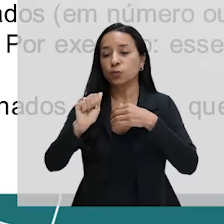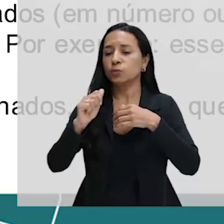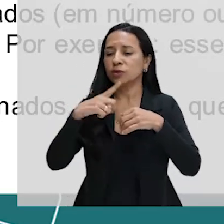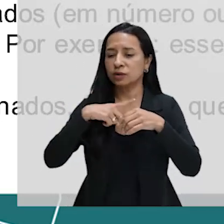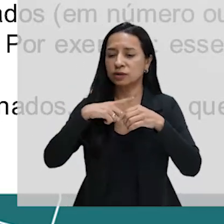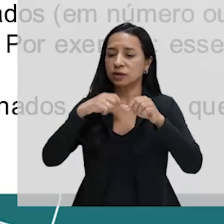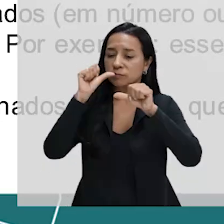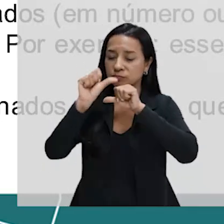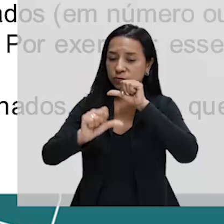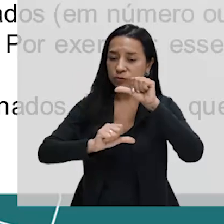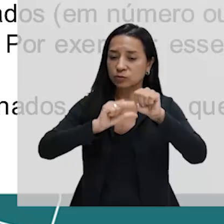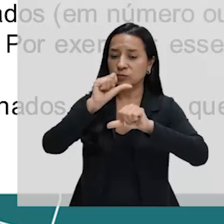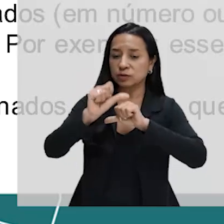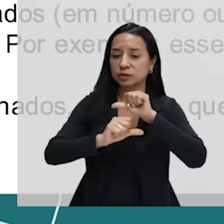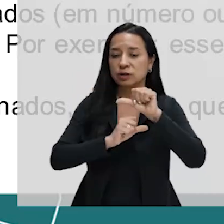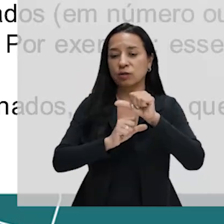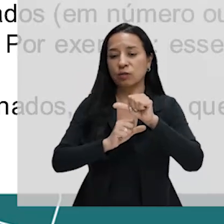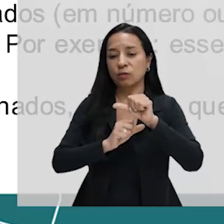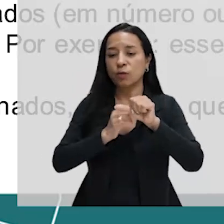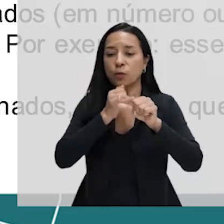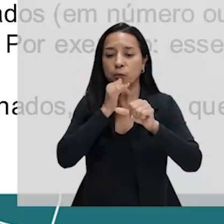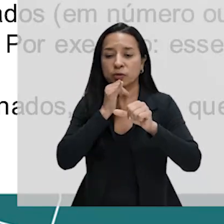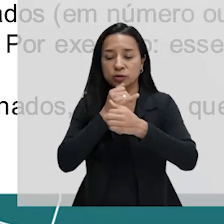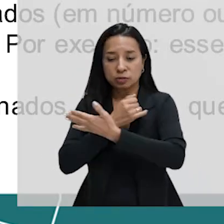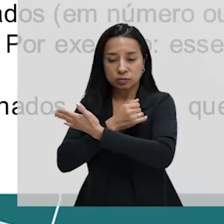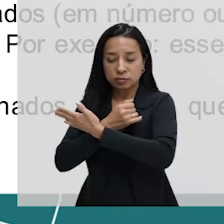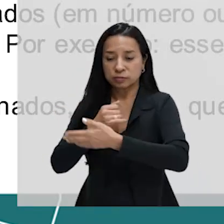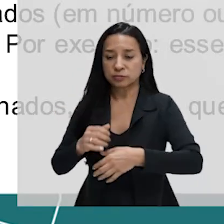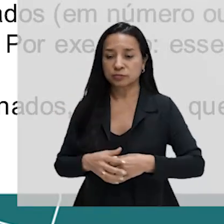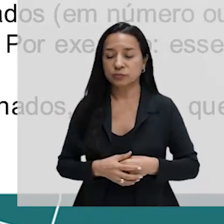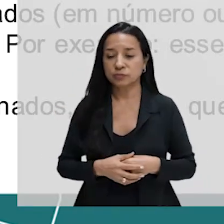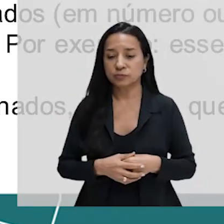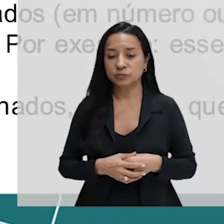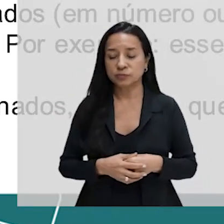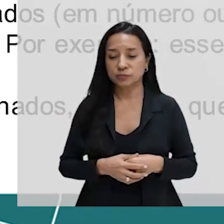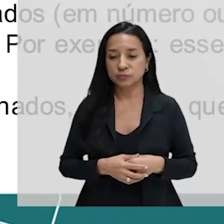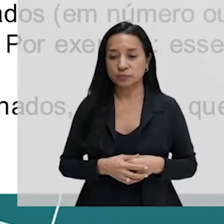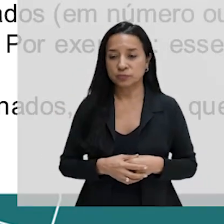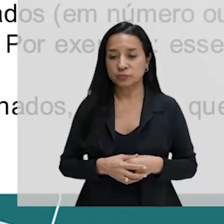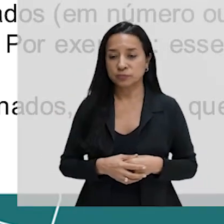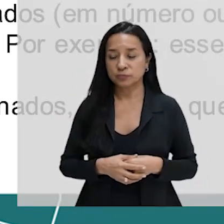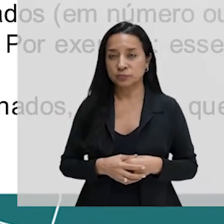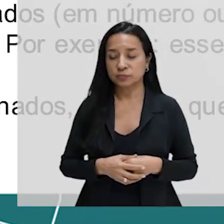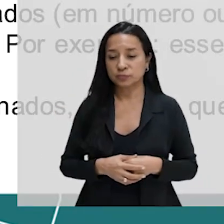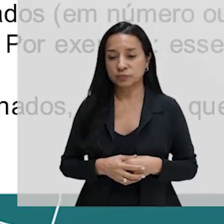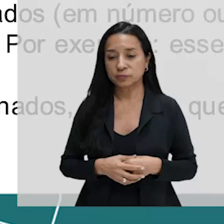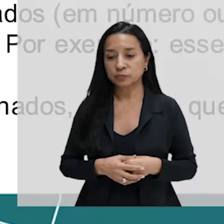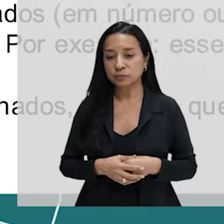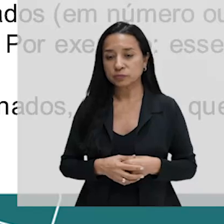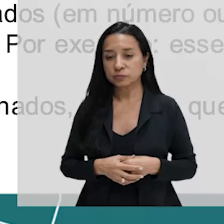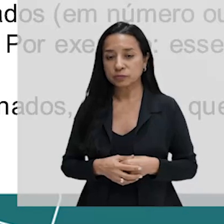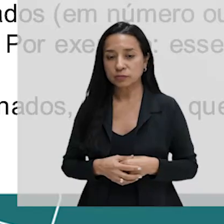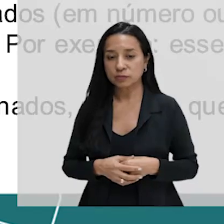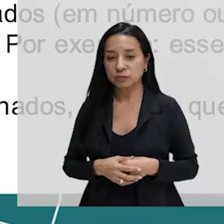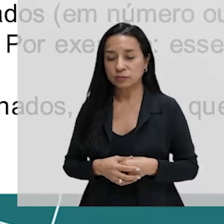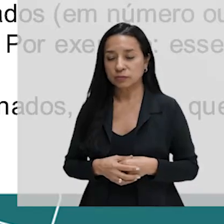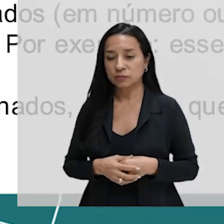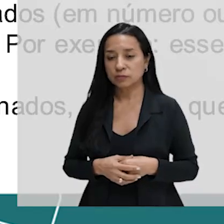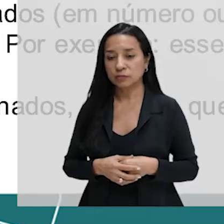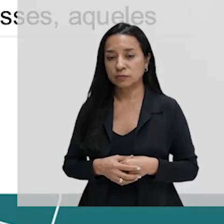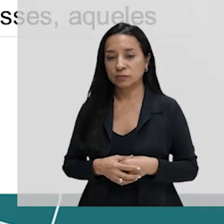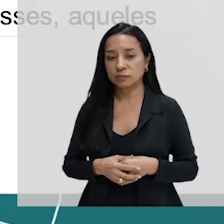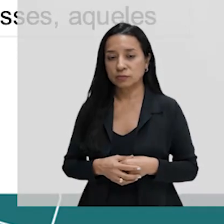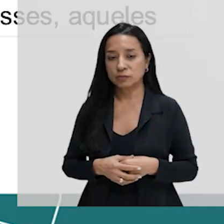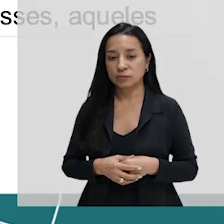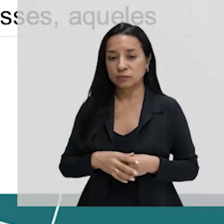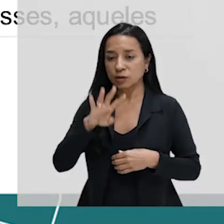isto, aquilo, isso, são pronomes que não vão sofrer variações, não vão ter flexões. Aqui,